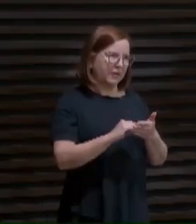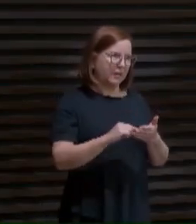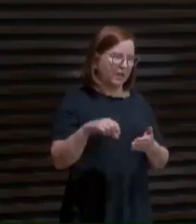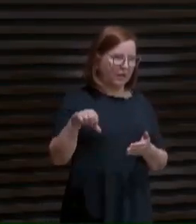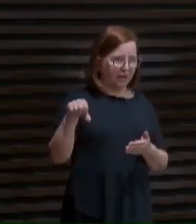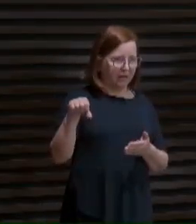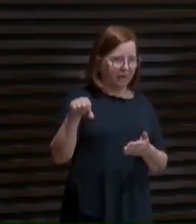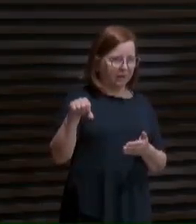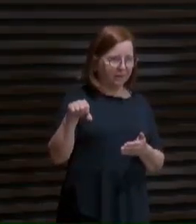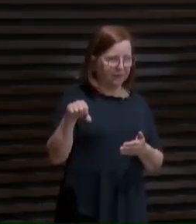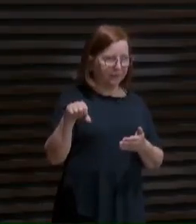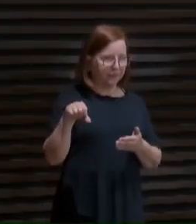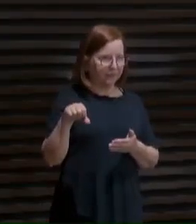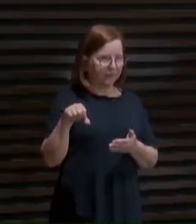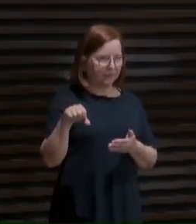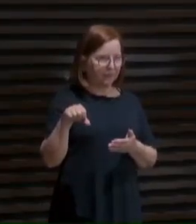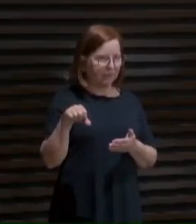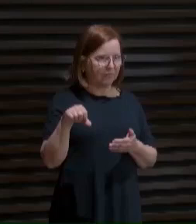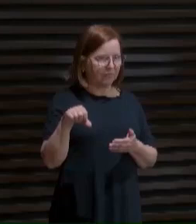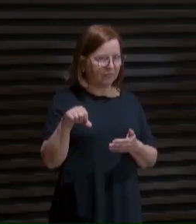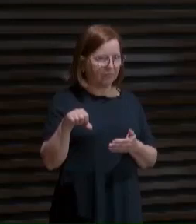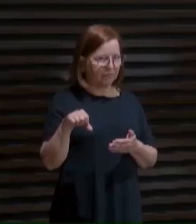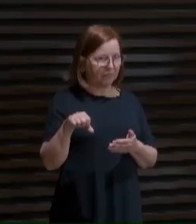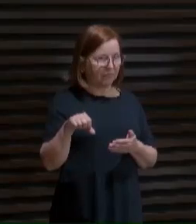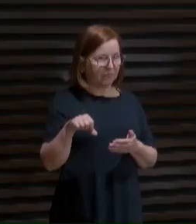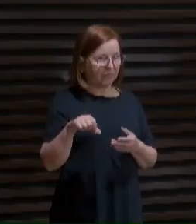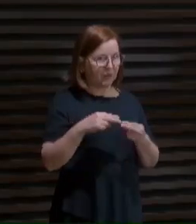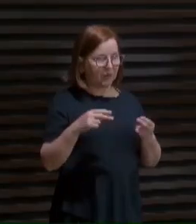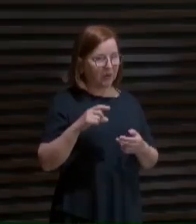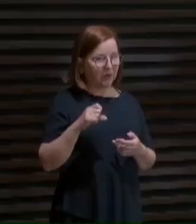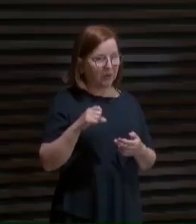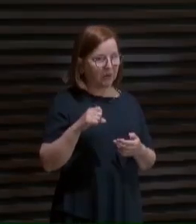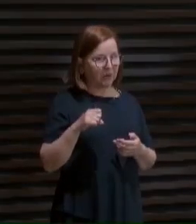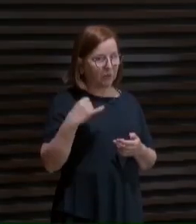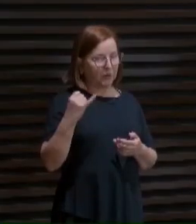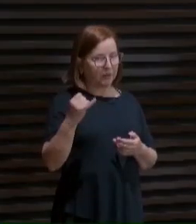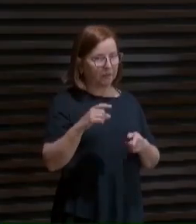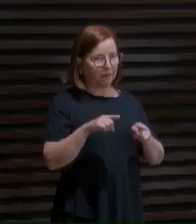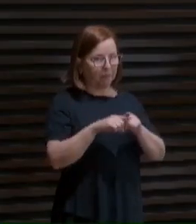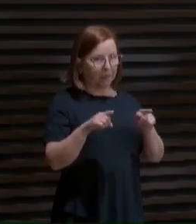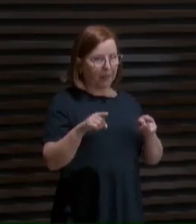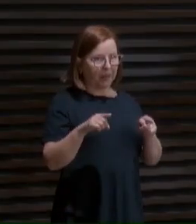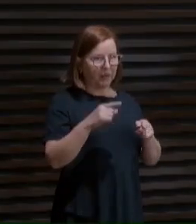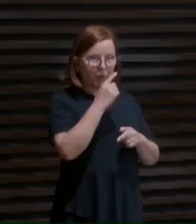9, algo que me chama a atenção. Mas, como está escrito, nem olhos